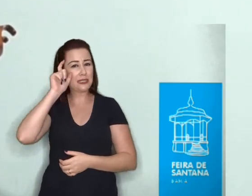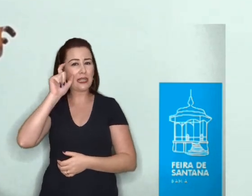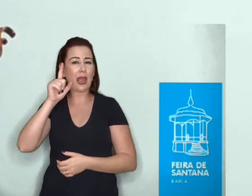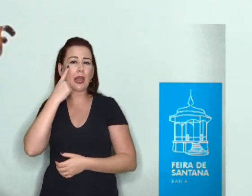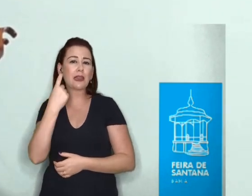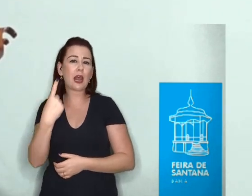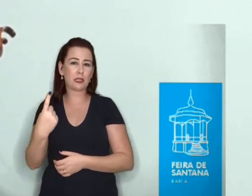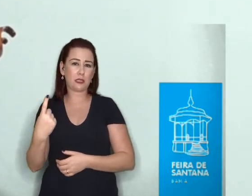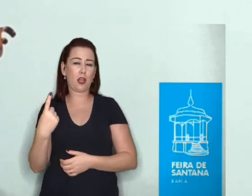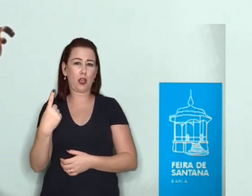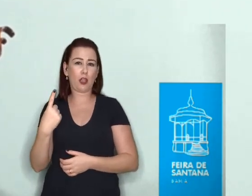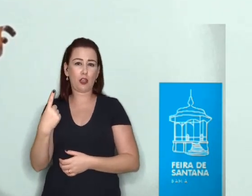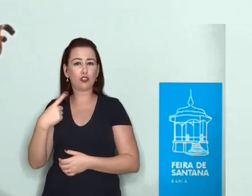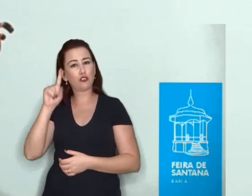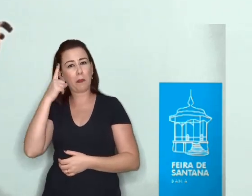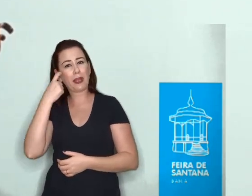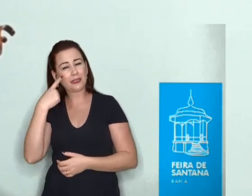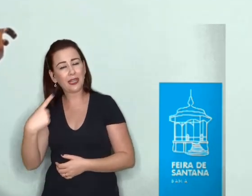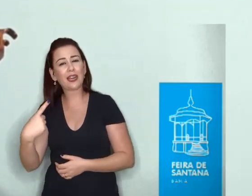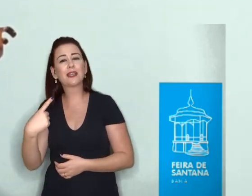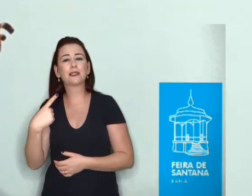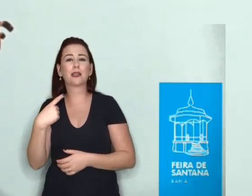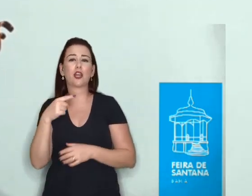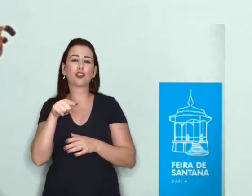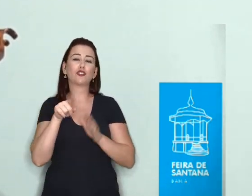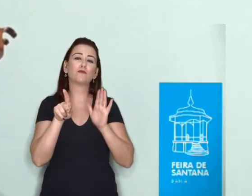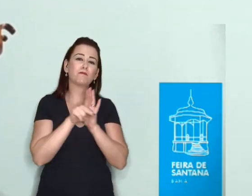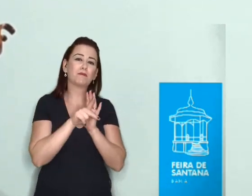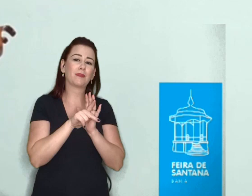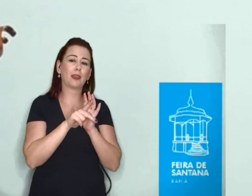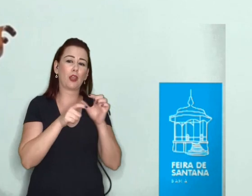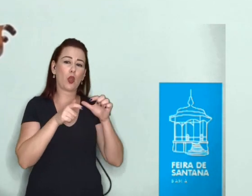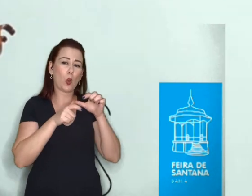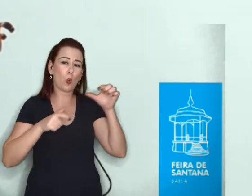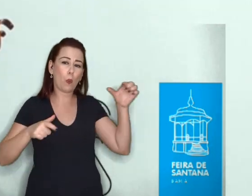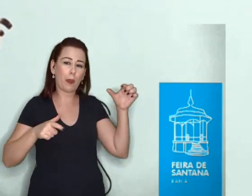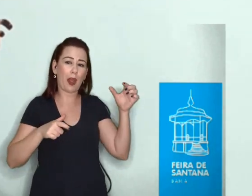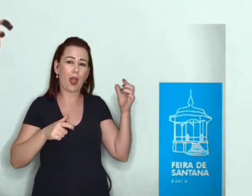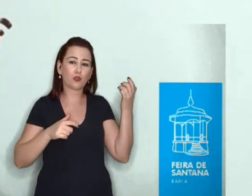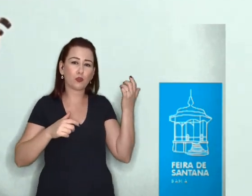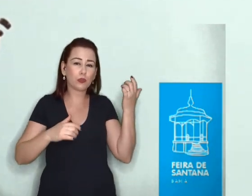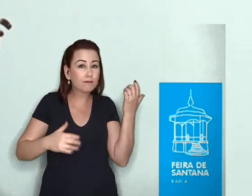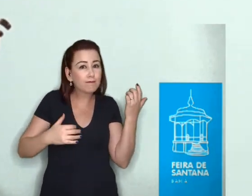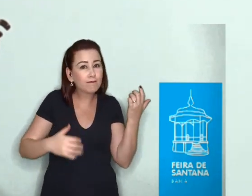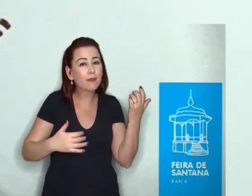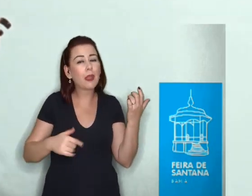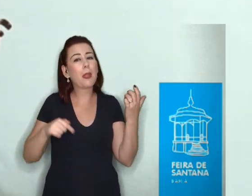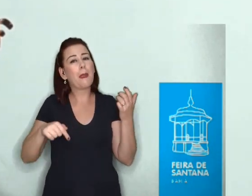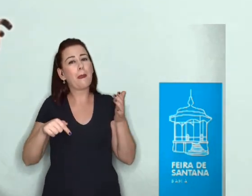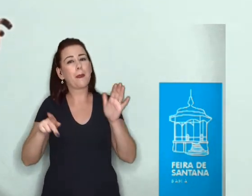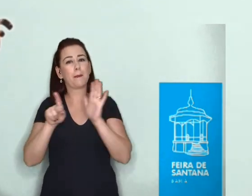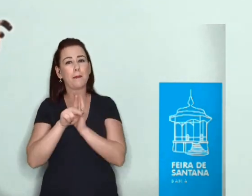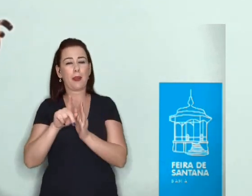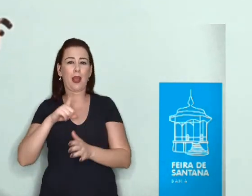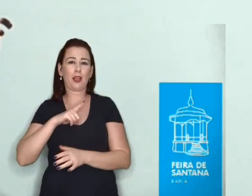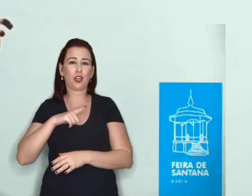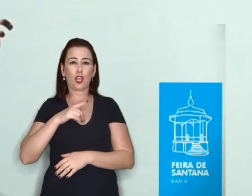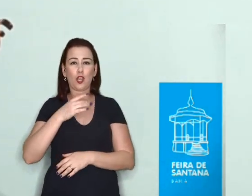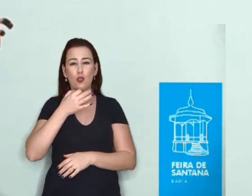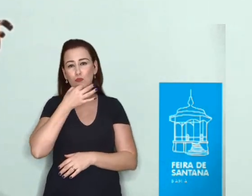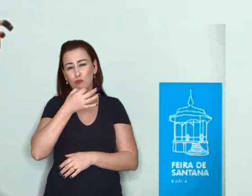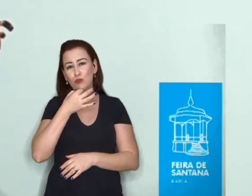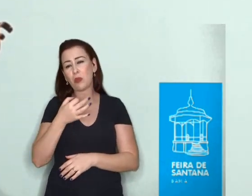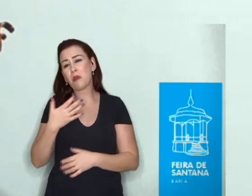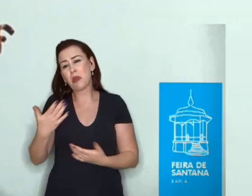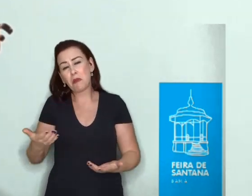seria mais interessante explorar os sons de meio, né, de braço, para ter um tom,